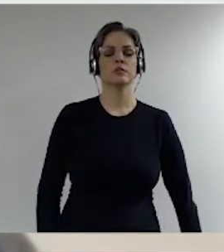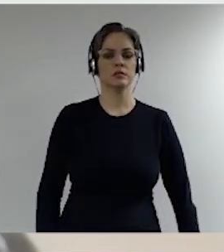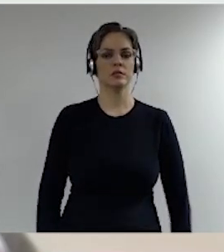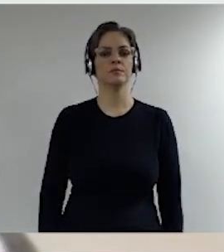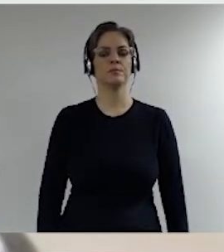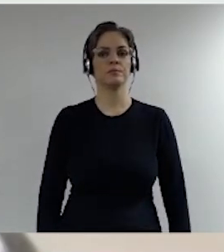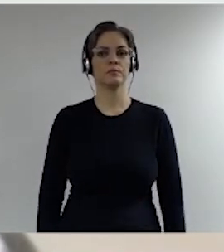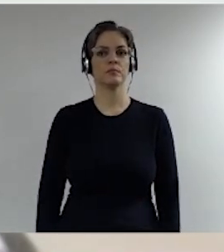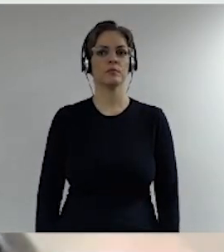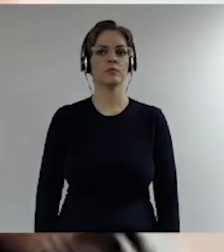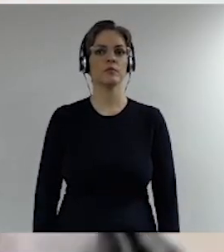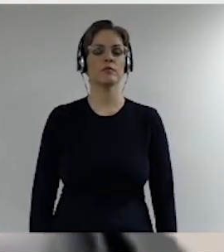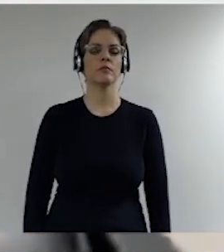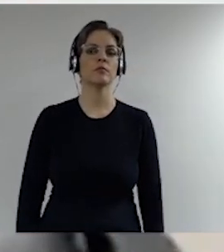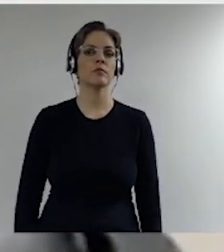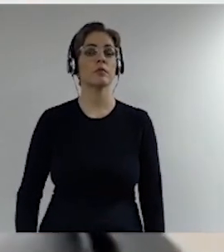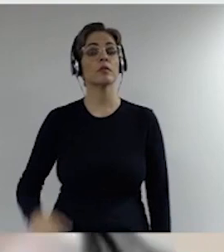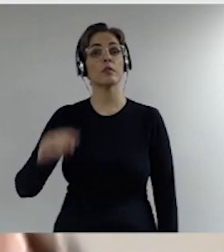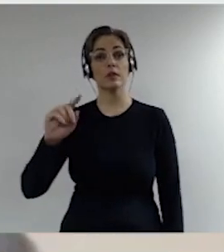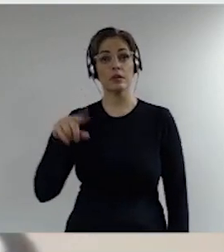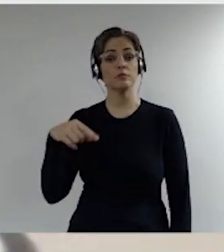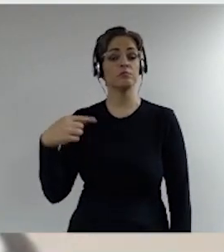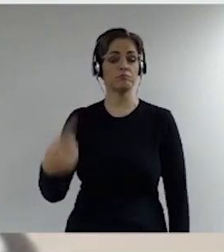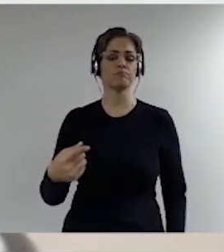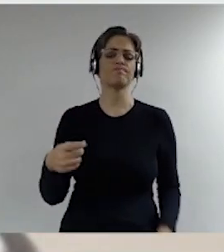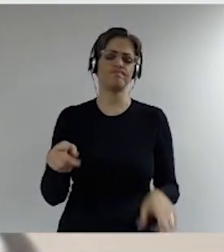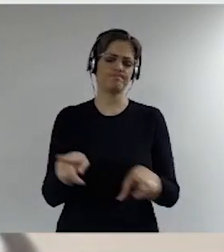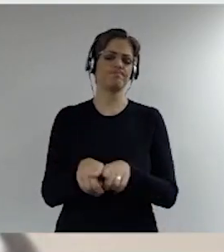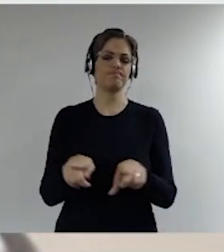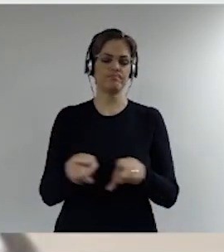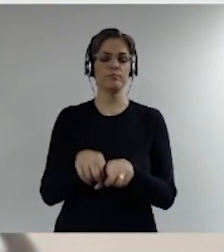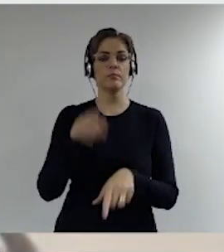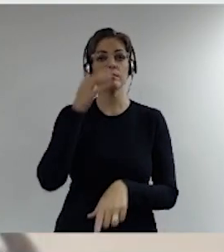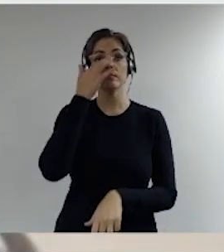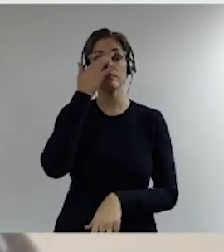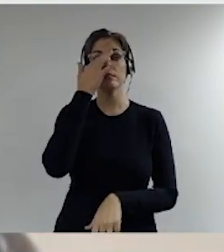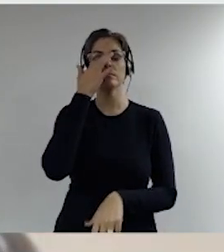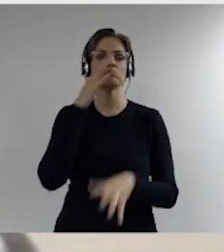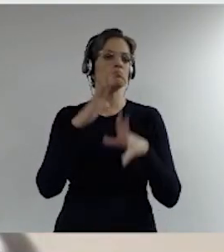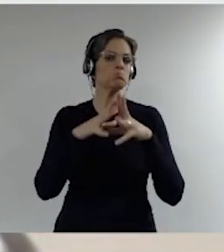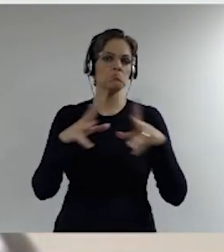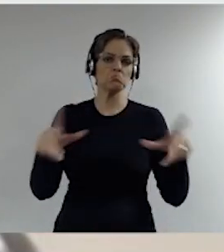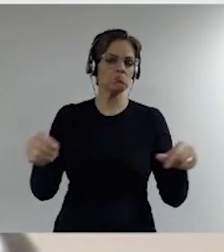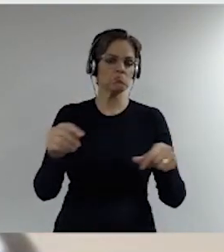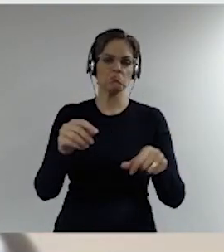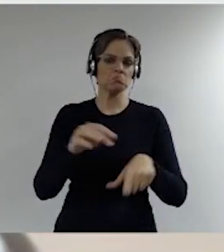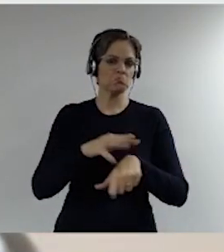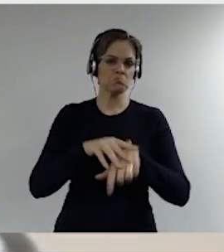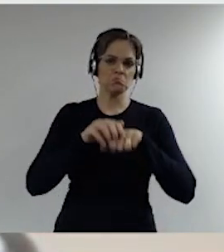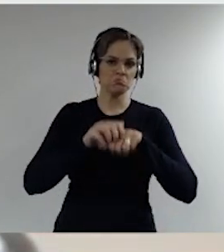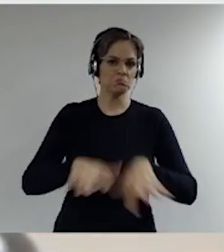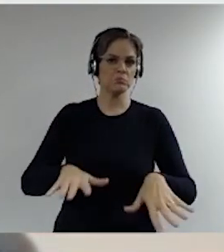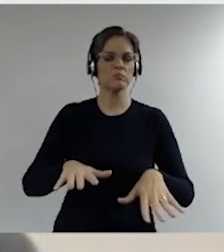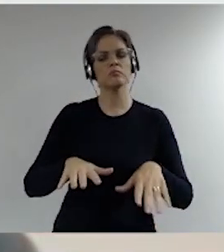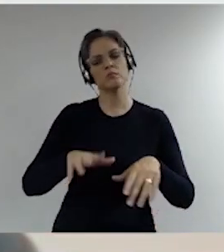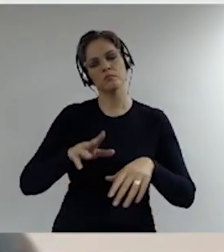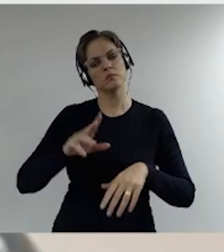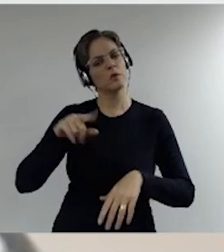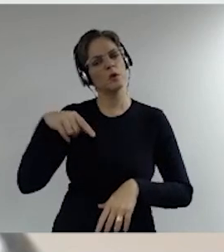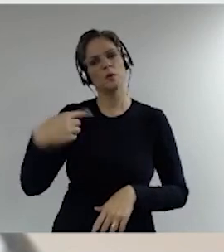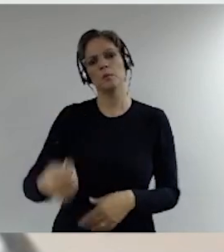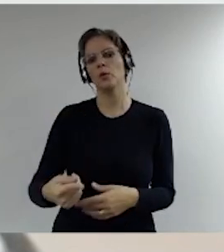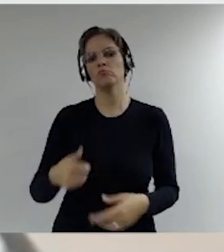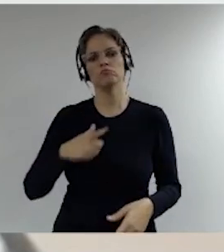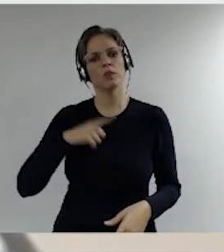tempo, em especial depois, pós-pandemia, né? As dificuldades estão aí, cada tribunal com sua